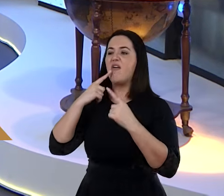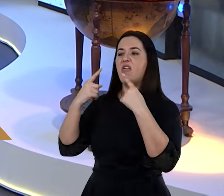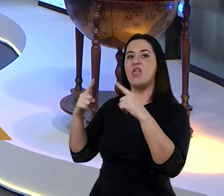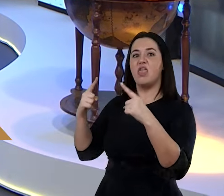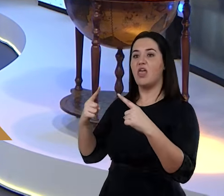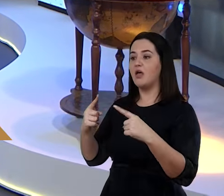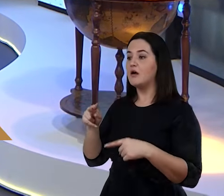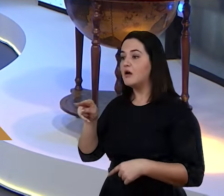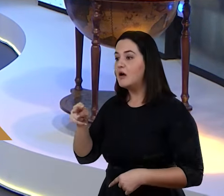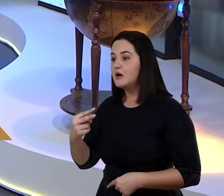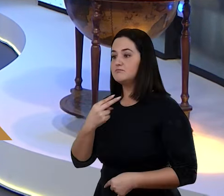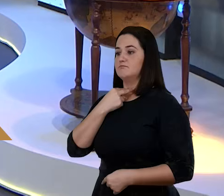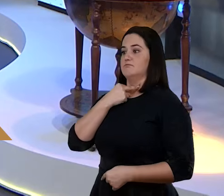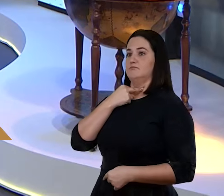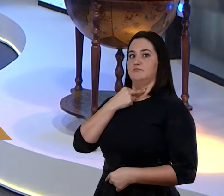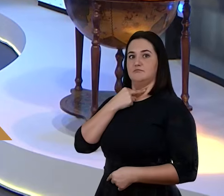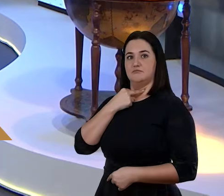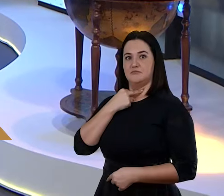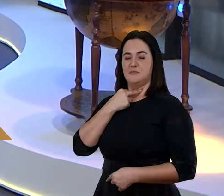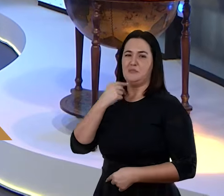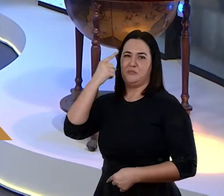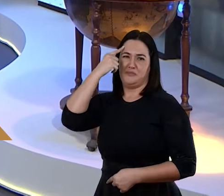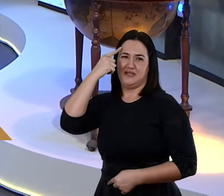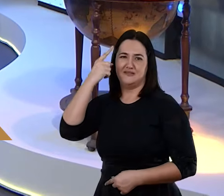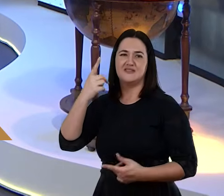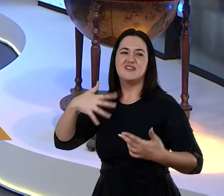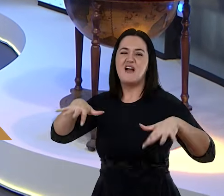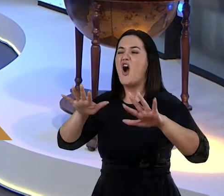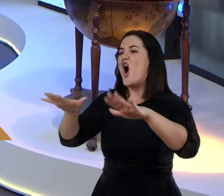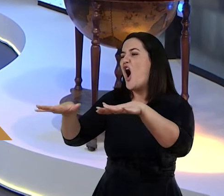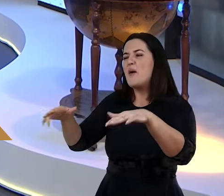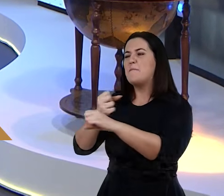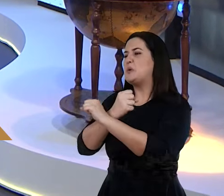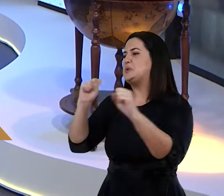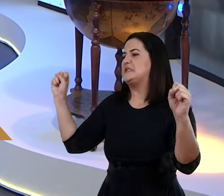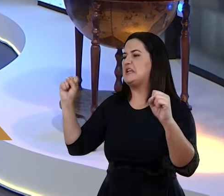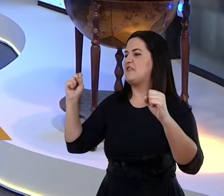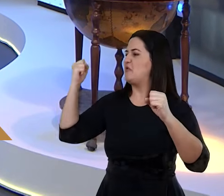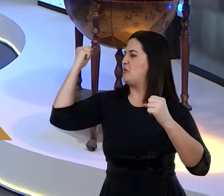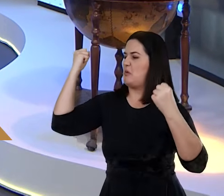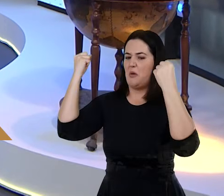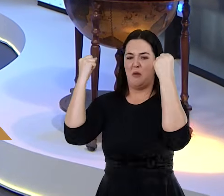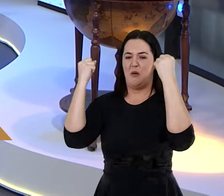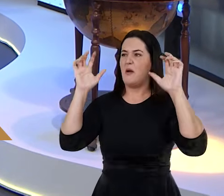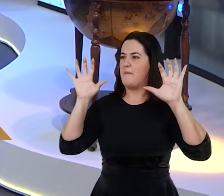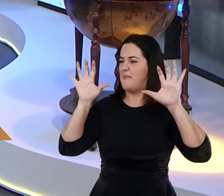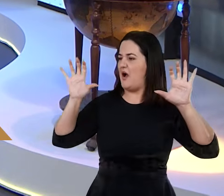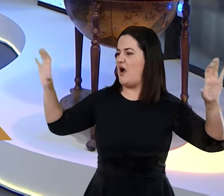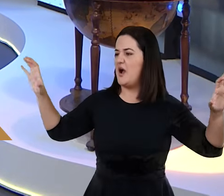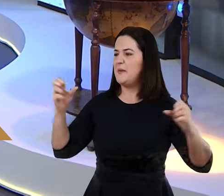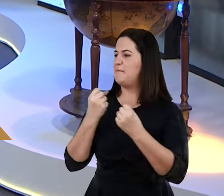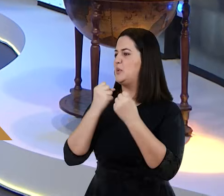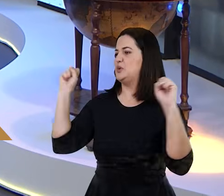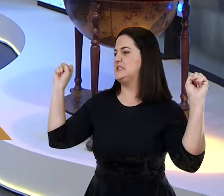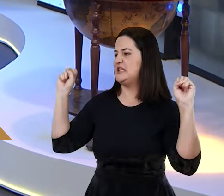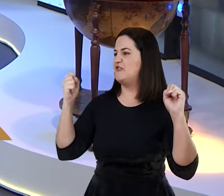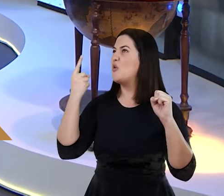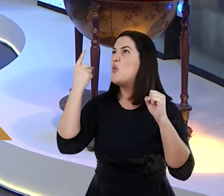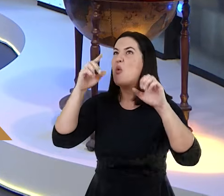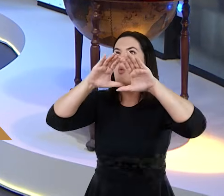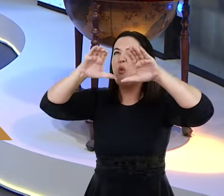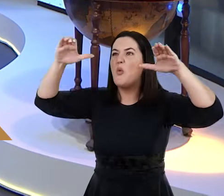achado arqueológico, porque até então eles supunham ser um exagero o relato bíblico de que Sansão teria derrubado o